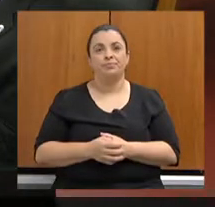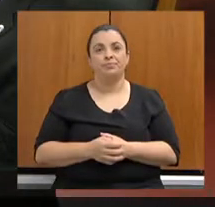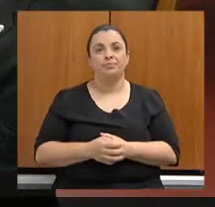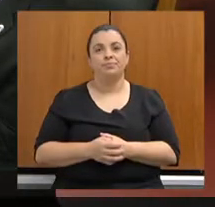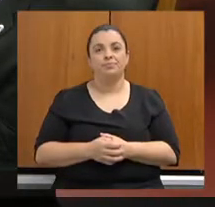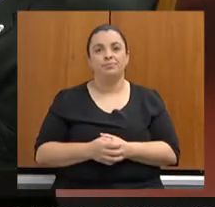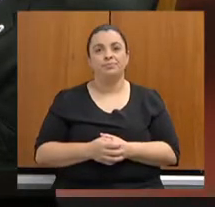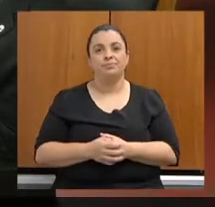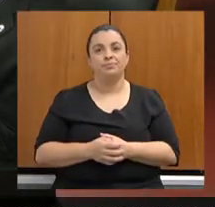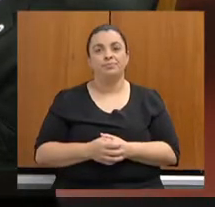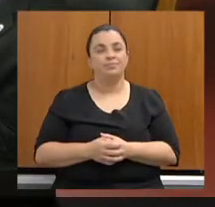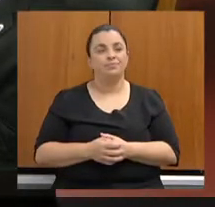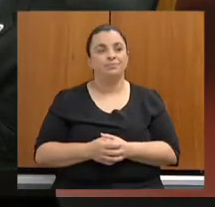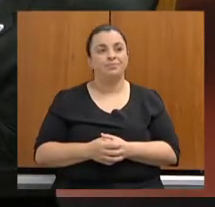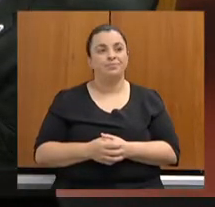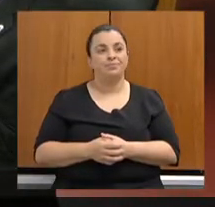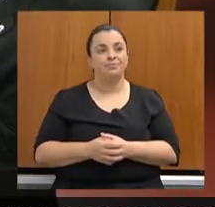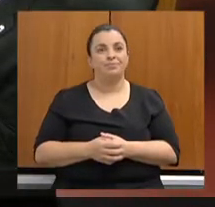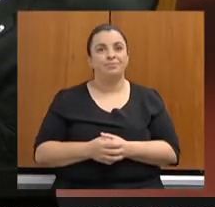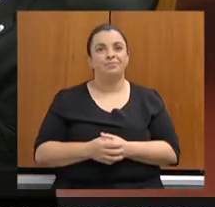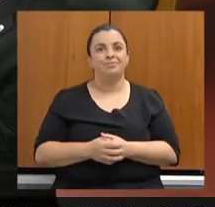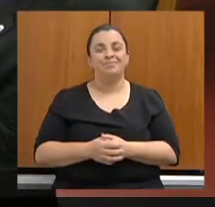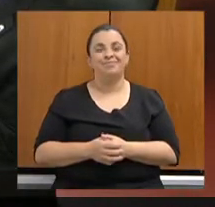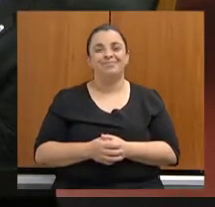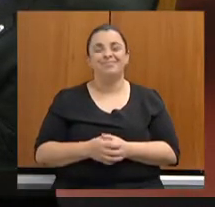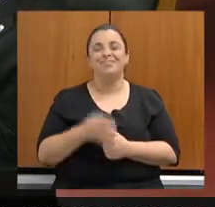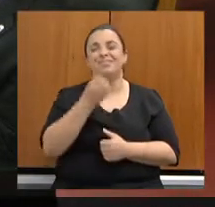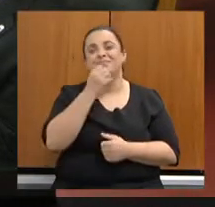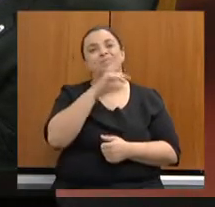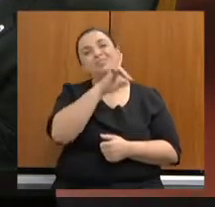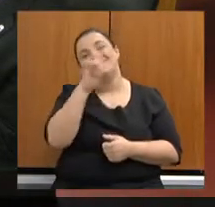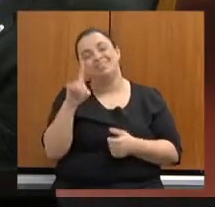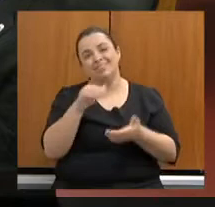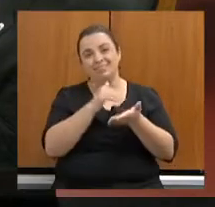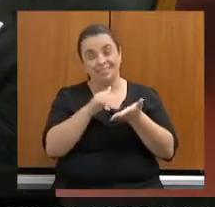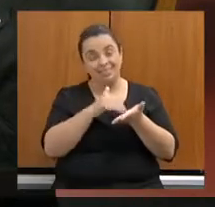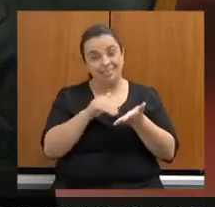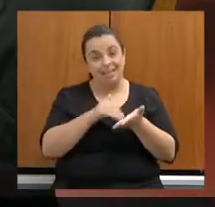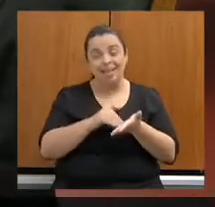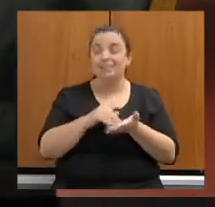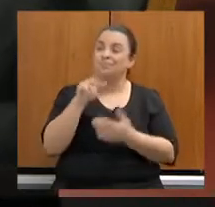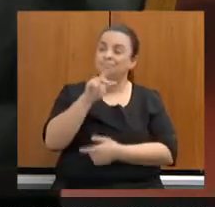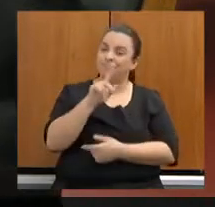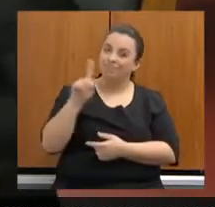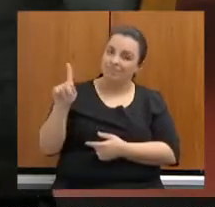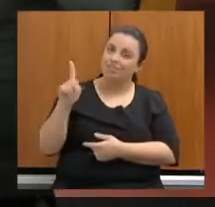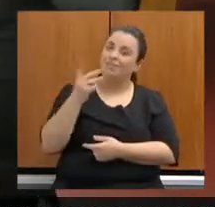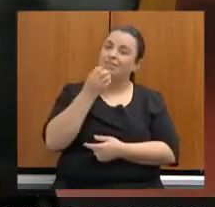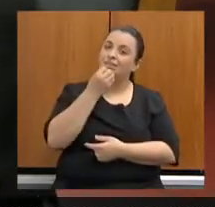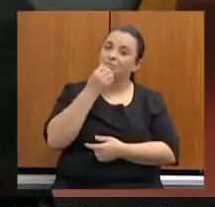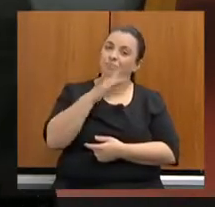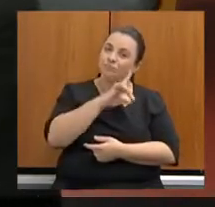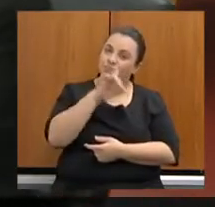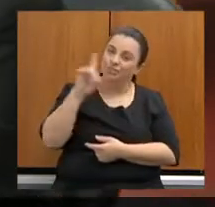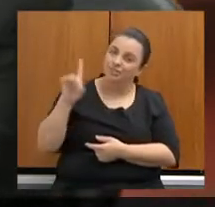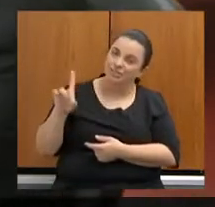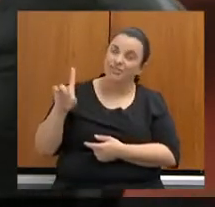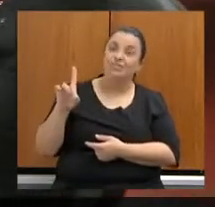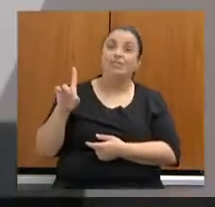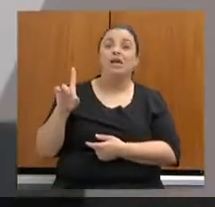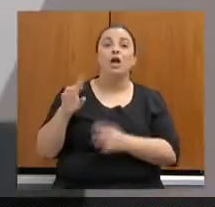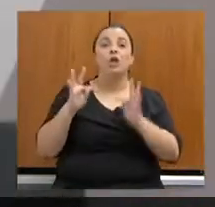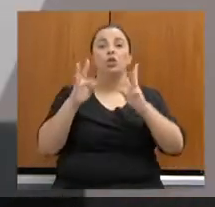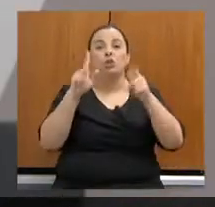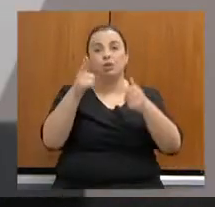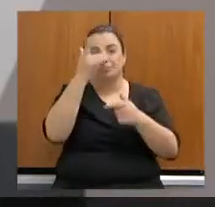Oi bom dia secretária bom dia ao presidente da nossa comissão Bom